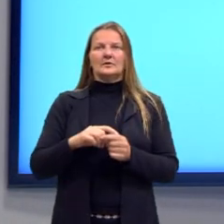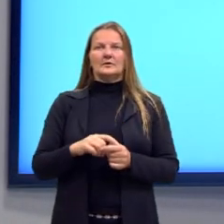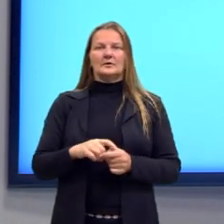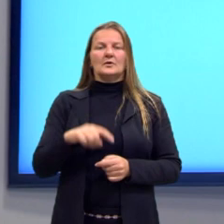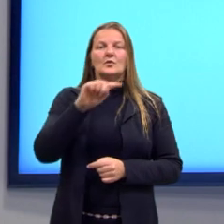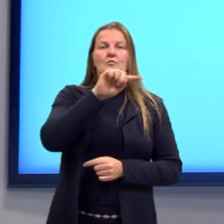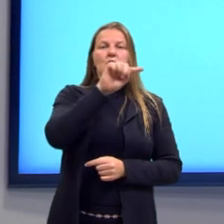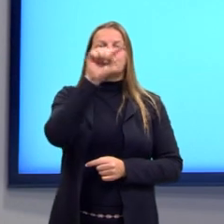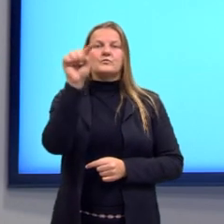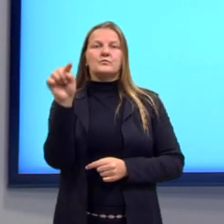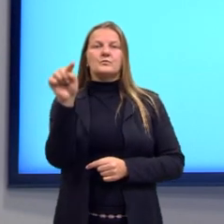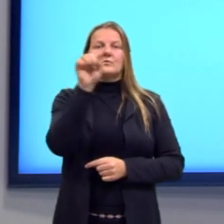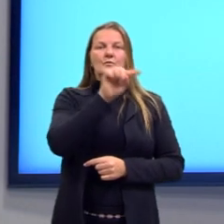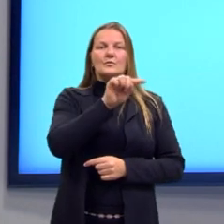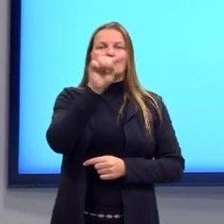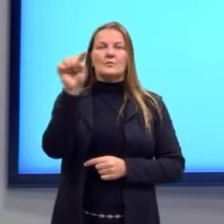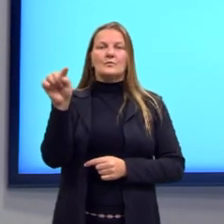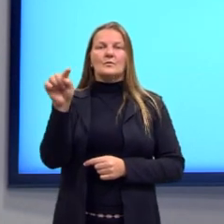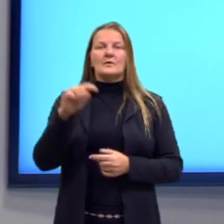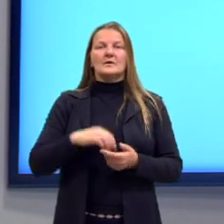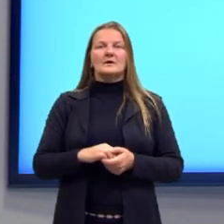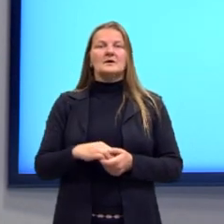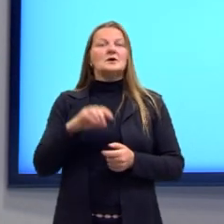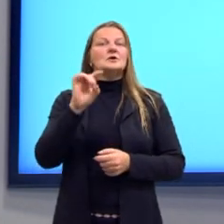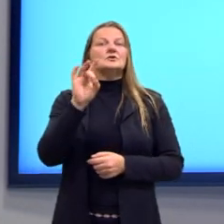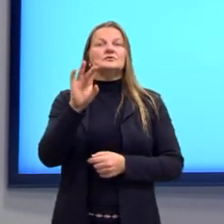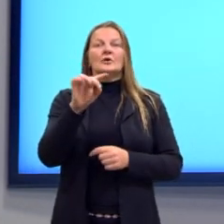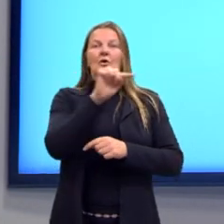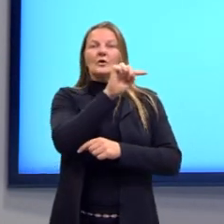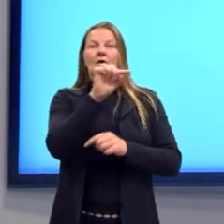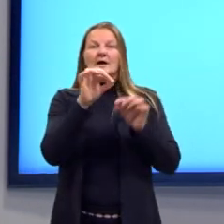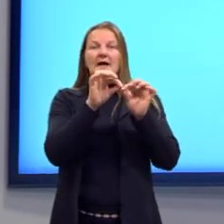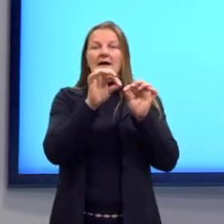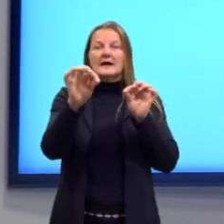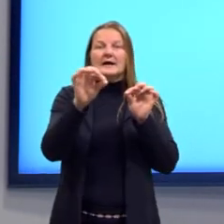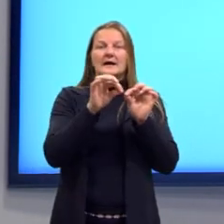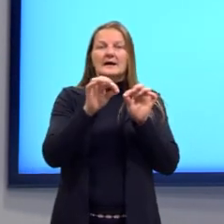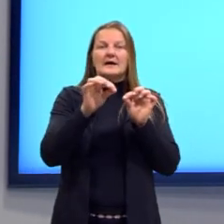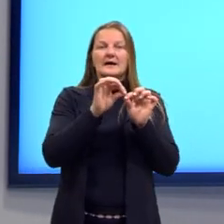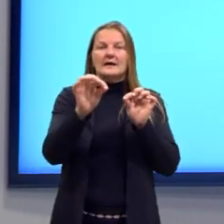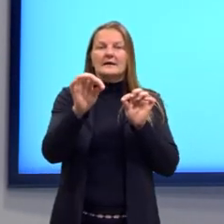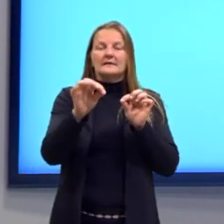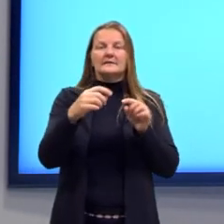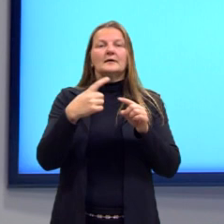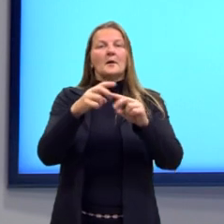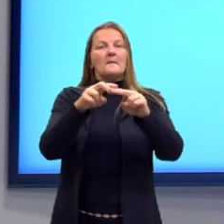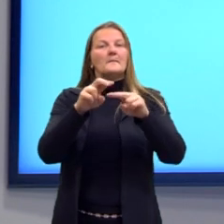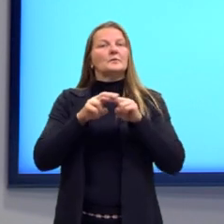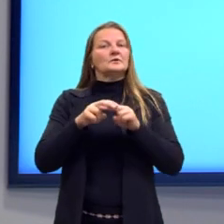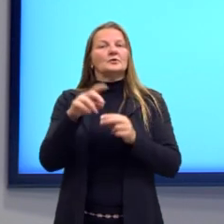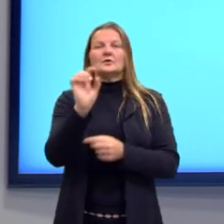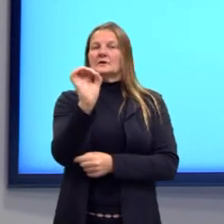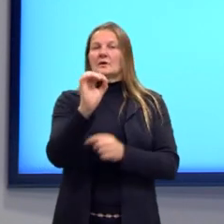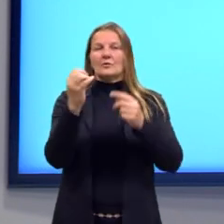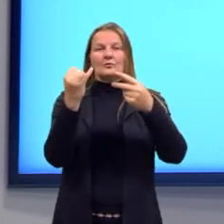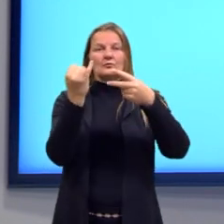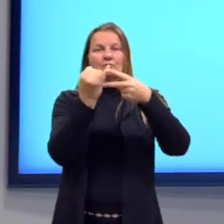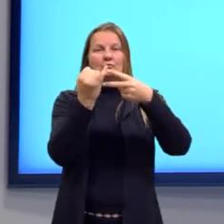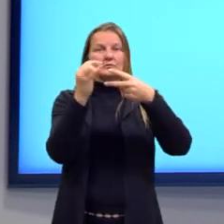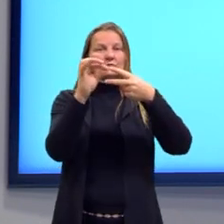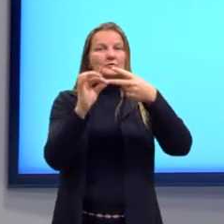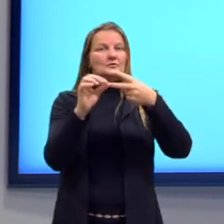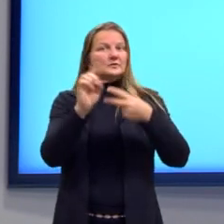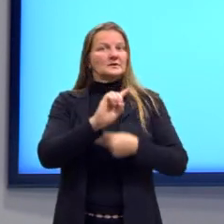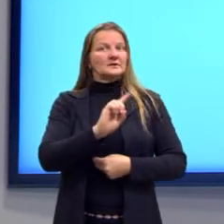Ele é arredondado ele não é constituído somente por segmentos de retas então a figurar ela não é um